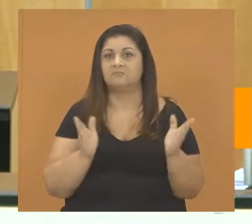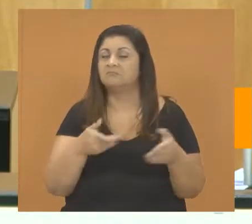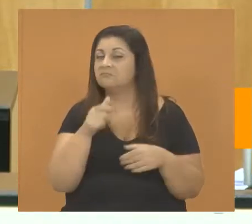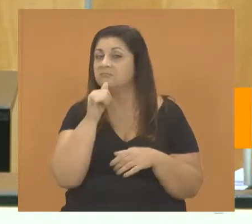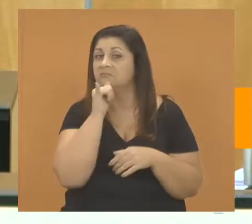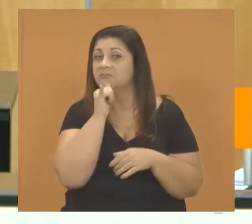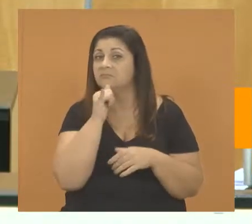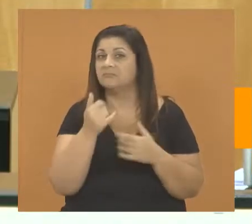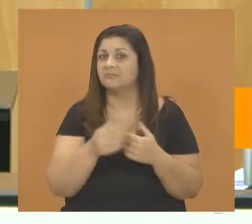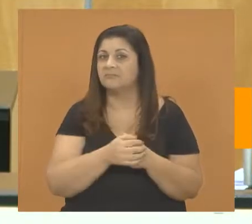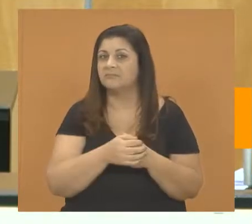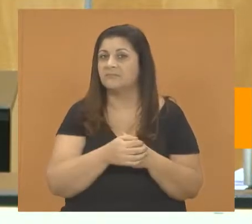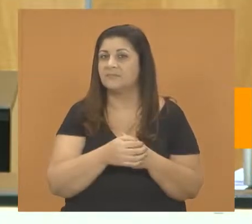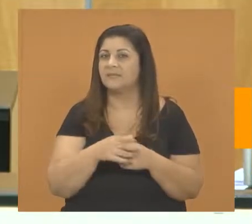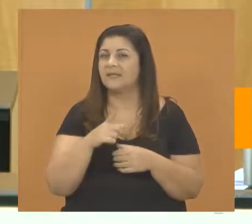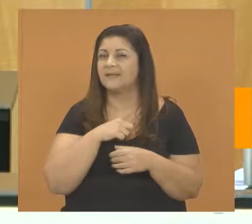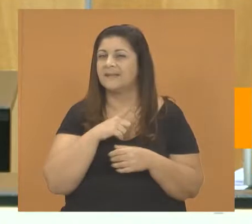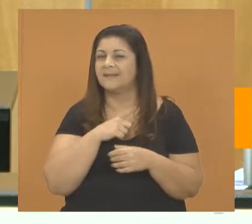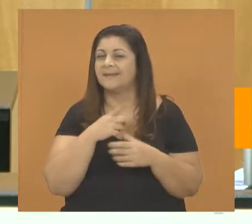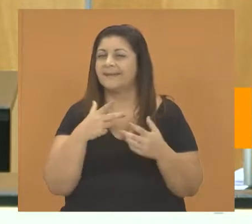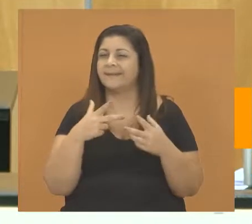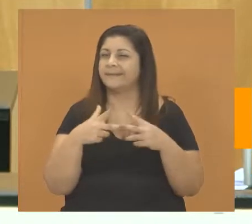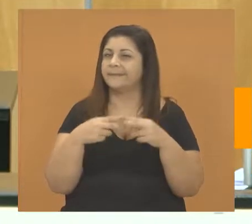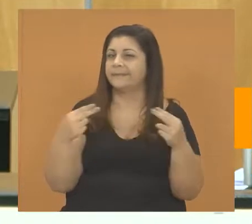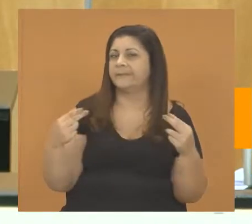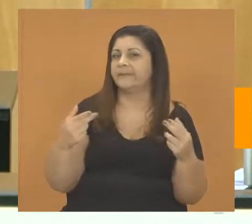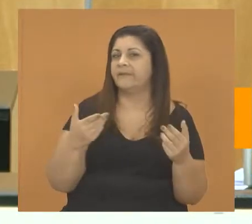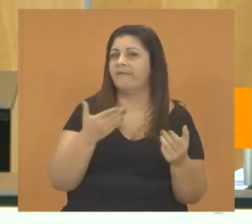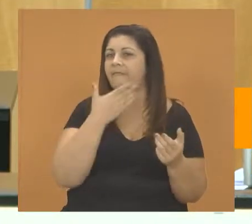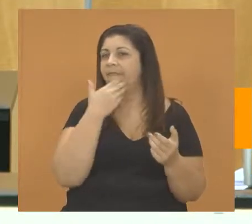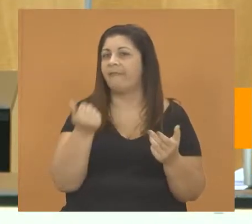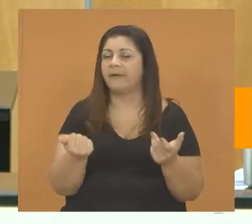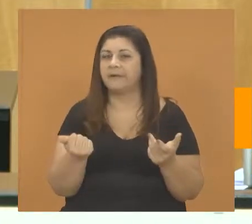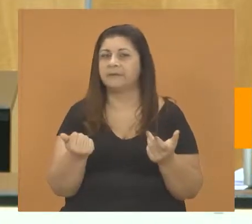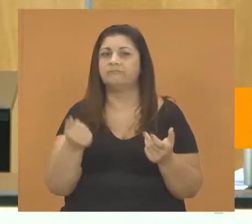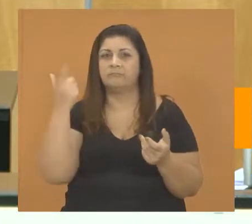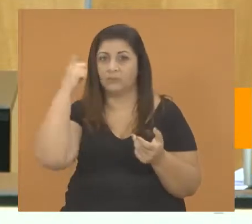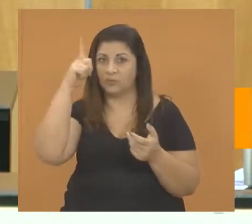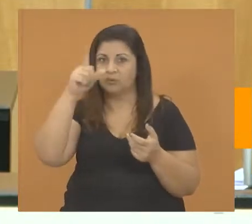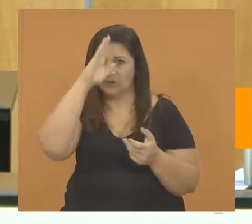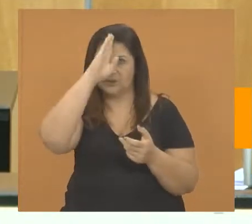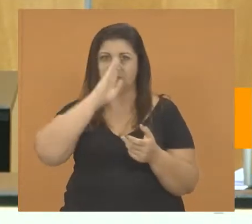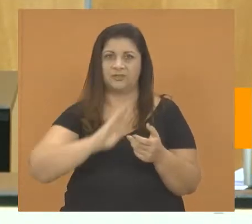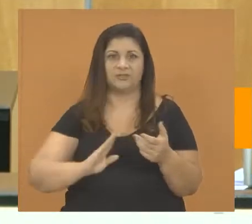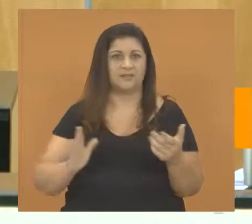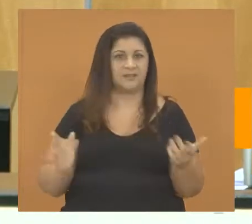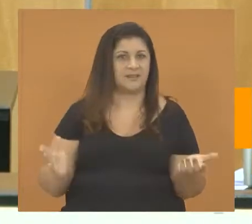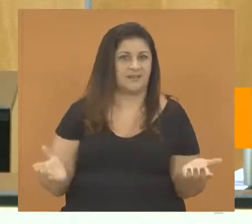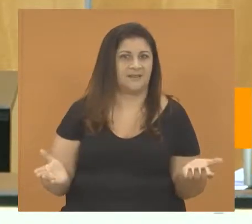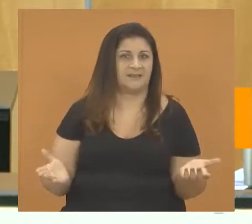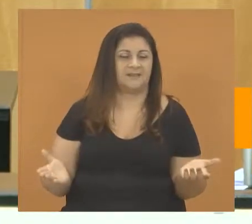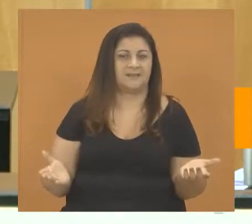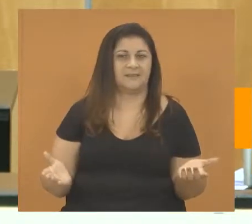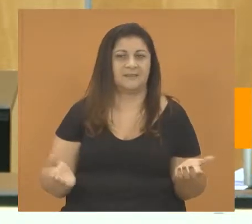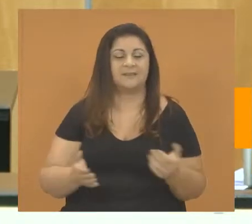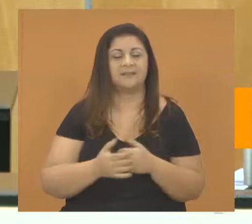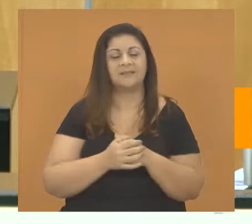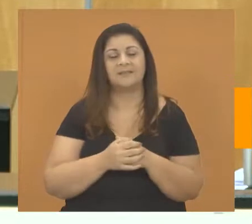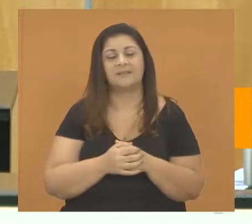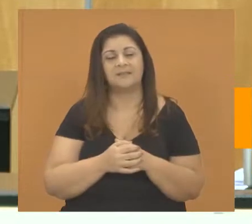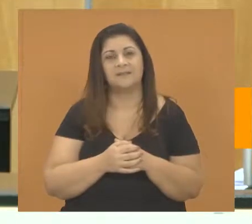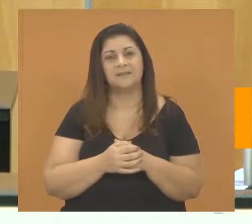exemplo sabe tem uma facilidade sair de você conseguir quase que de graça é fazer é é